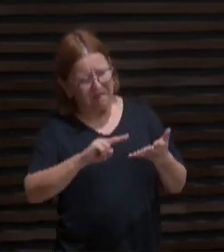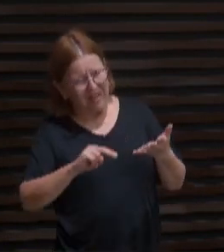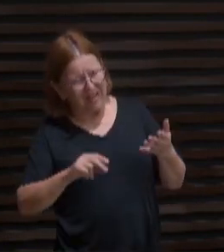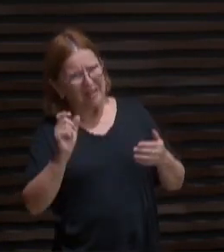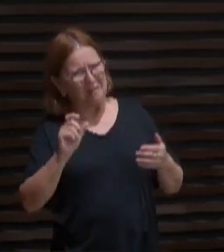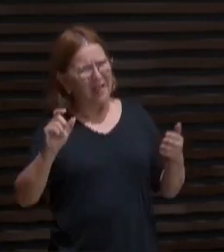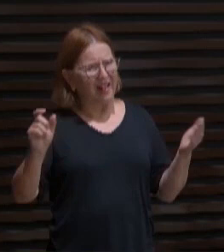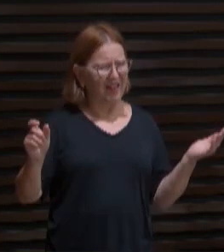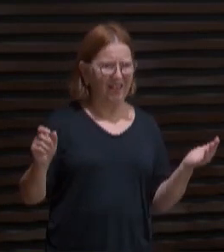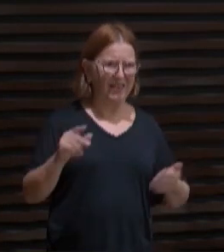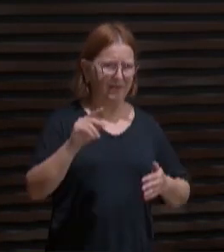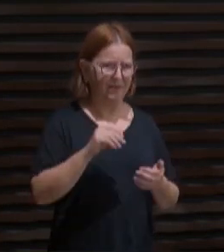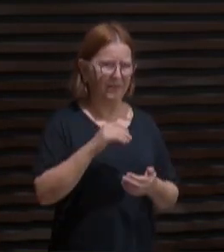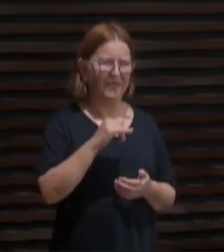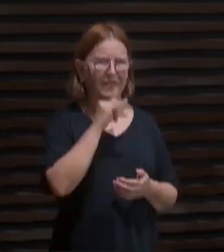pangênero,